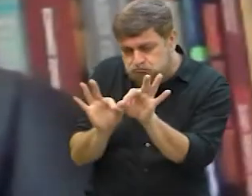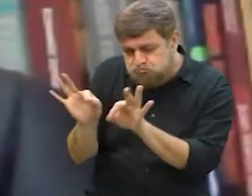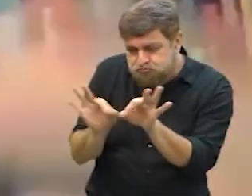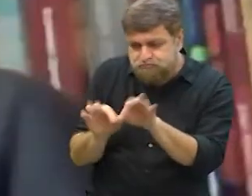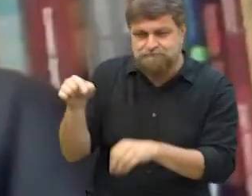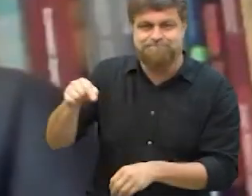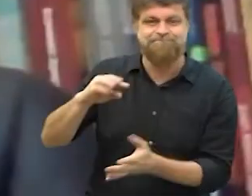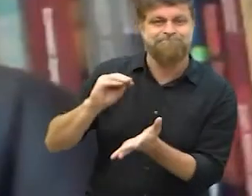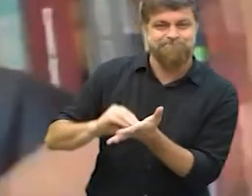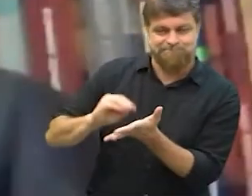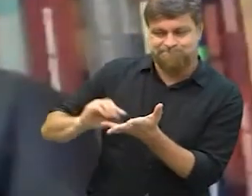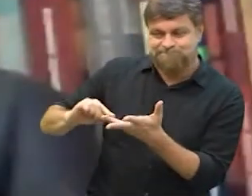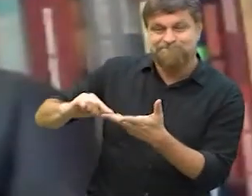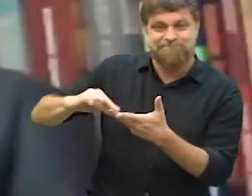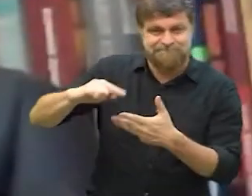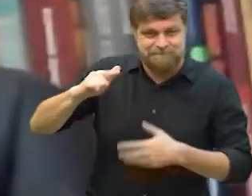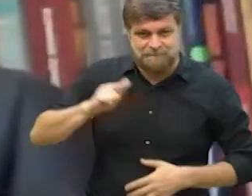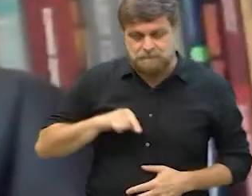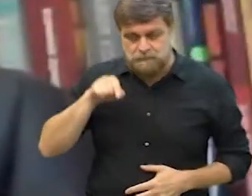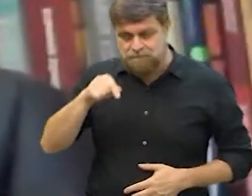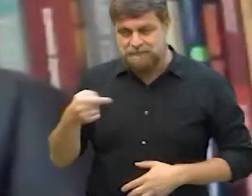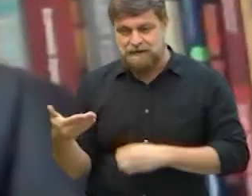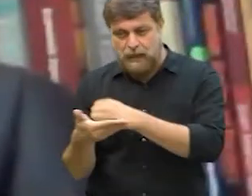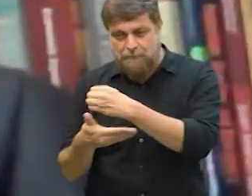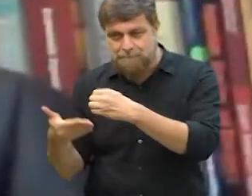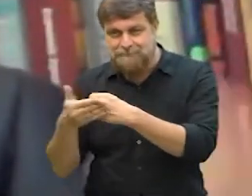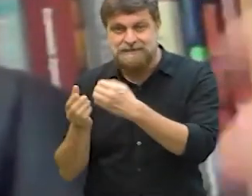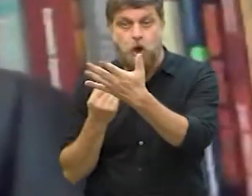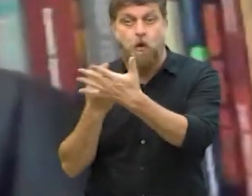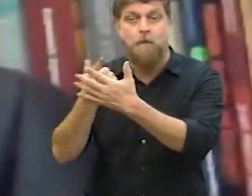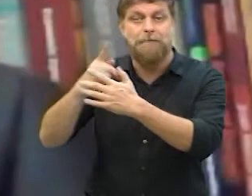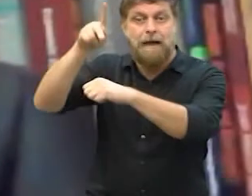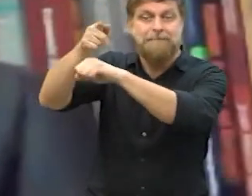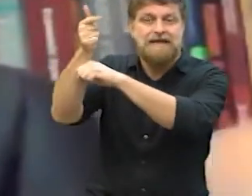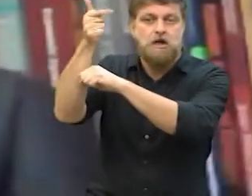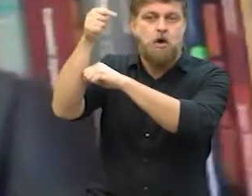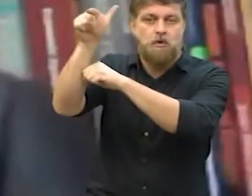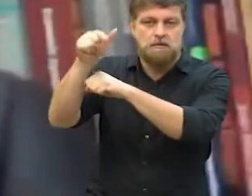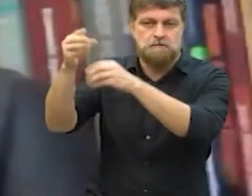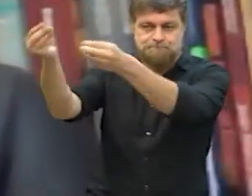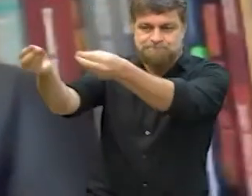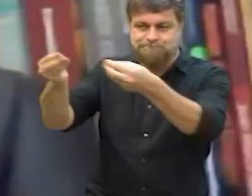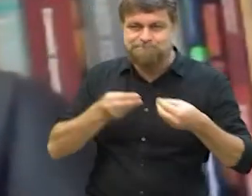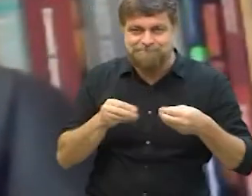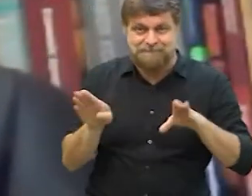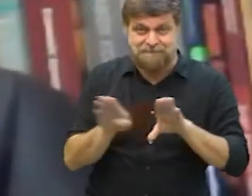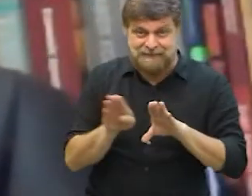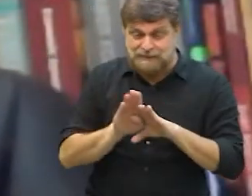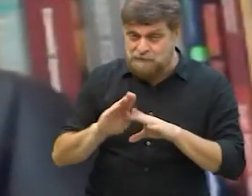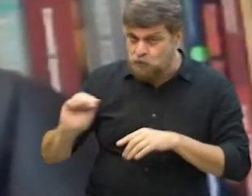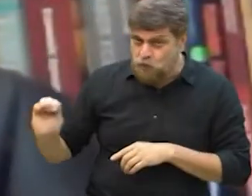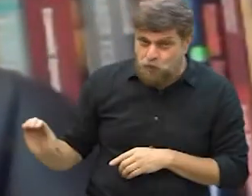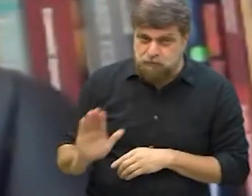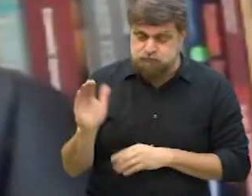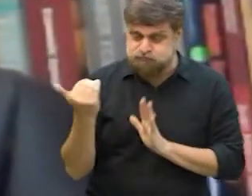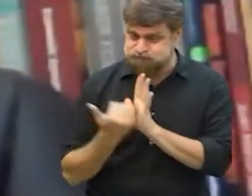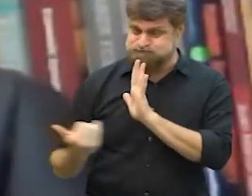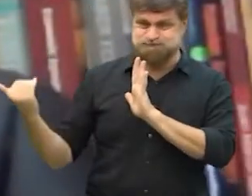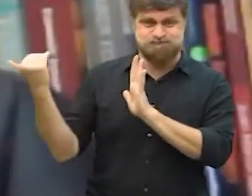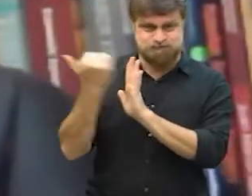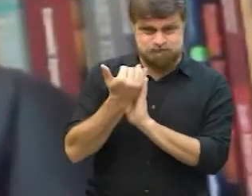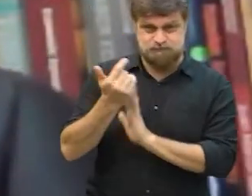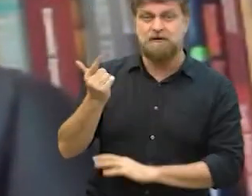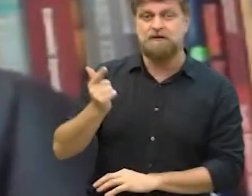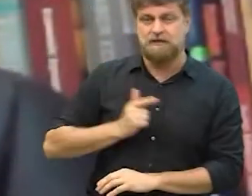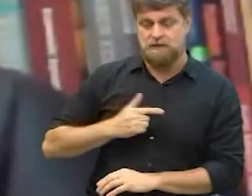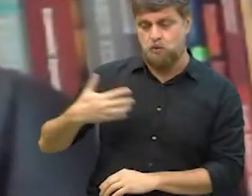química, a parte de cosméticos, por exemplo. Alguns insumos que são importados são afetados também, o custo é